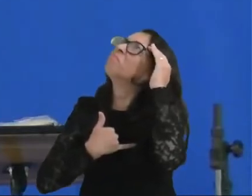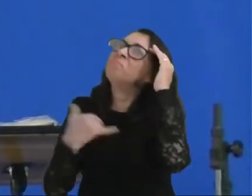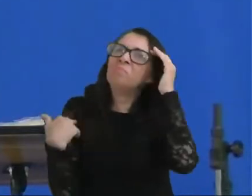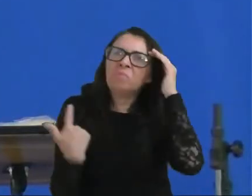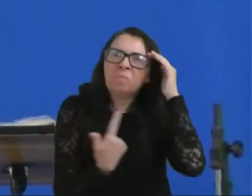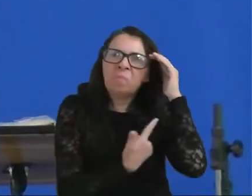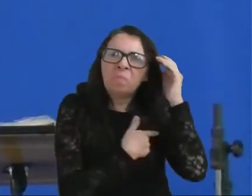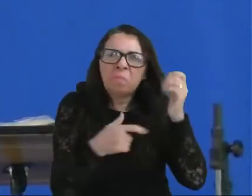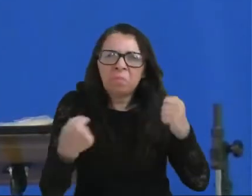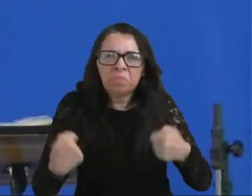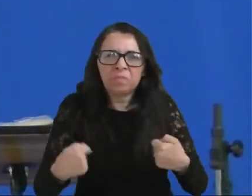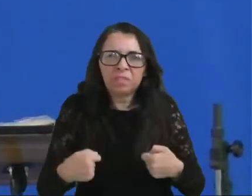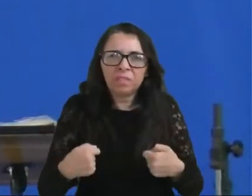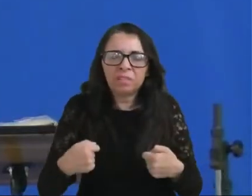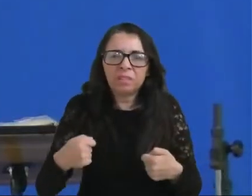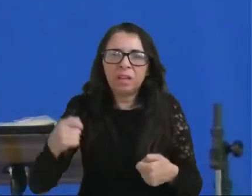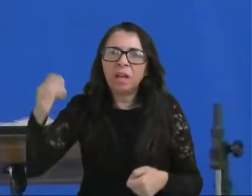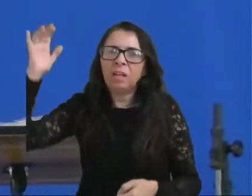distanciamento,